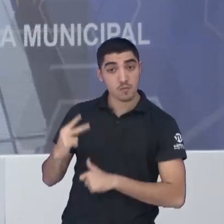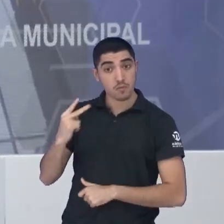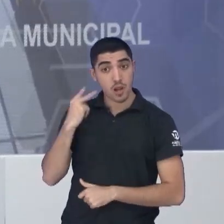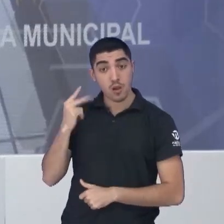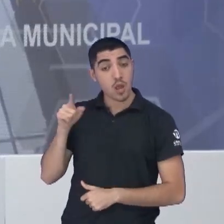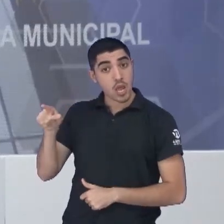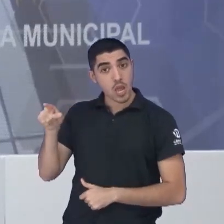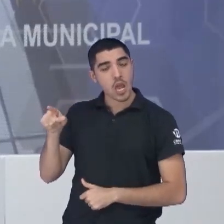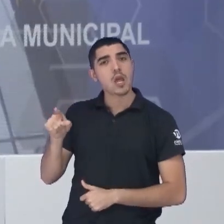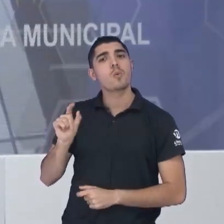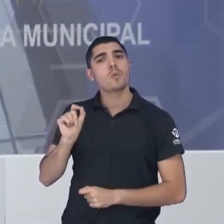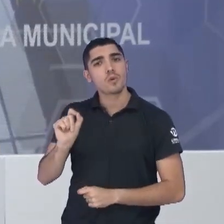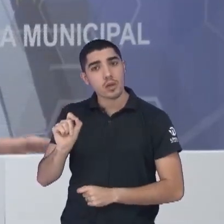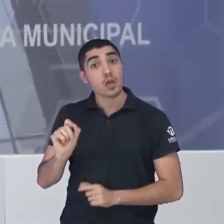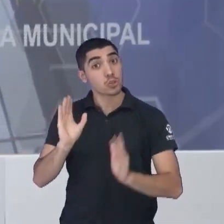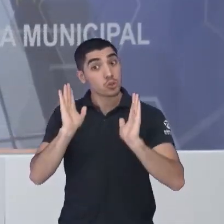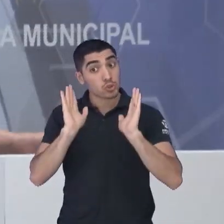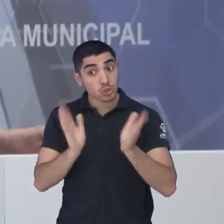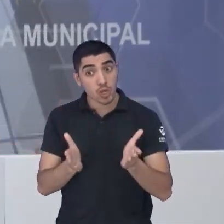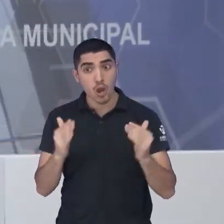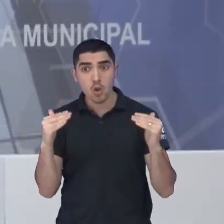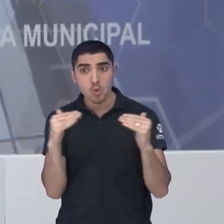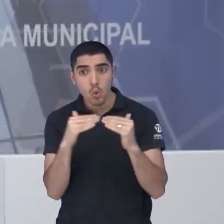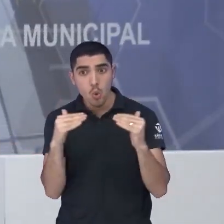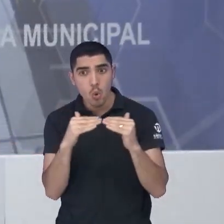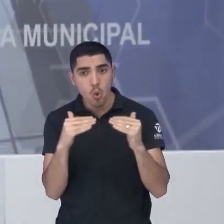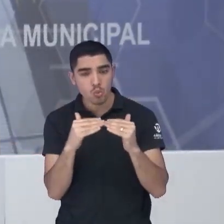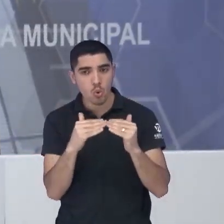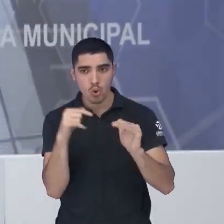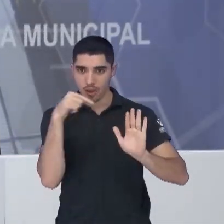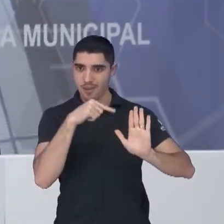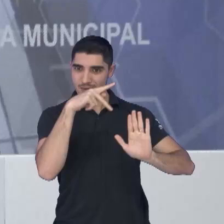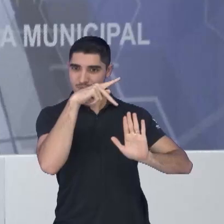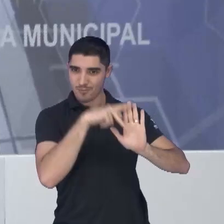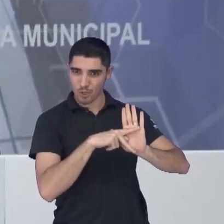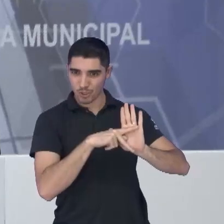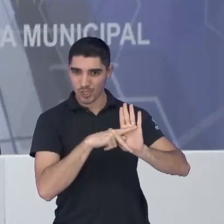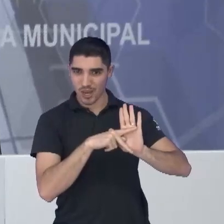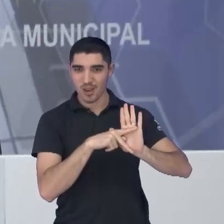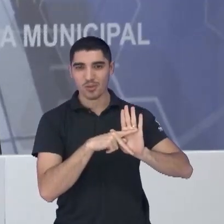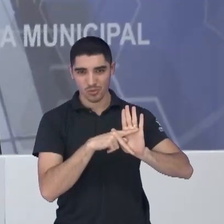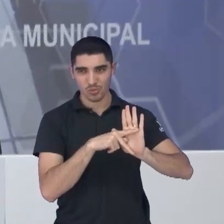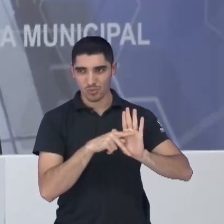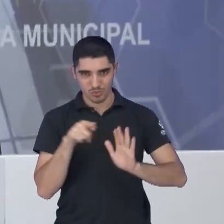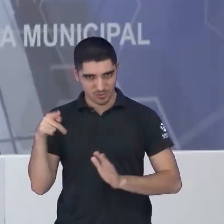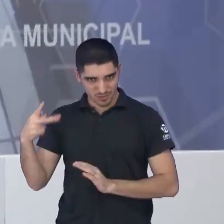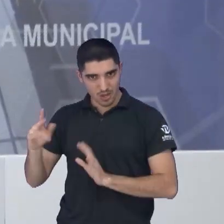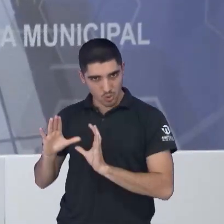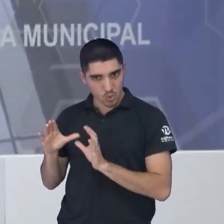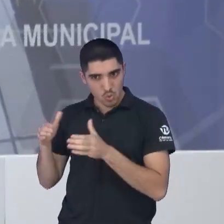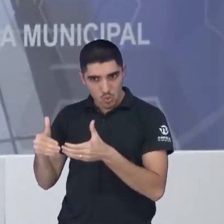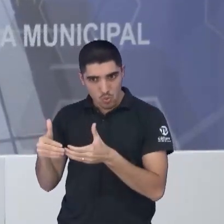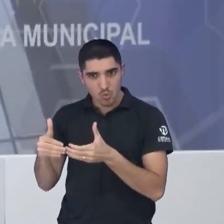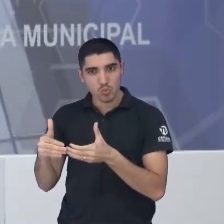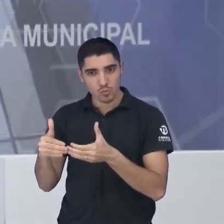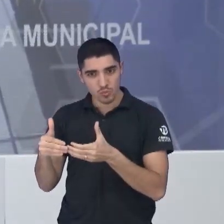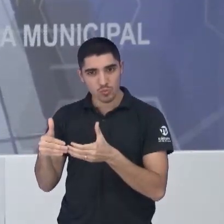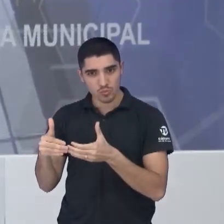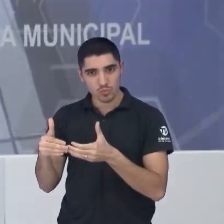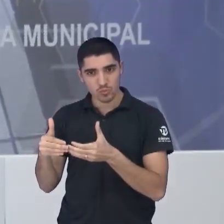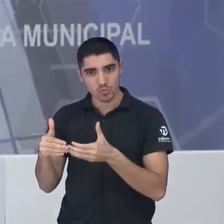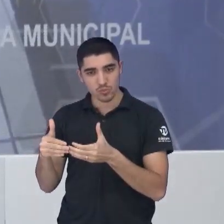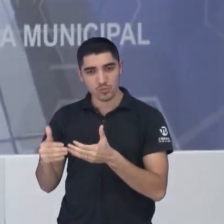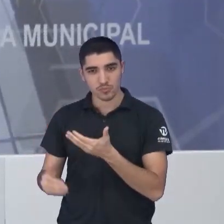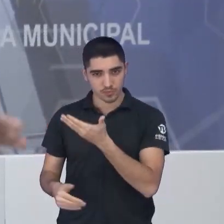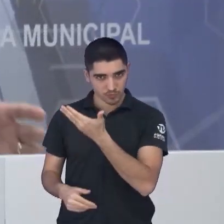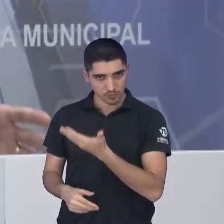deu parecer favorável ao projeto na comissão em que ele participa e